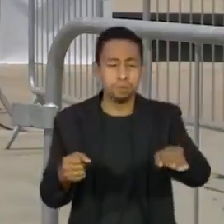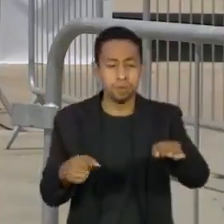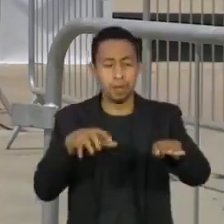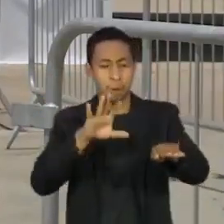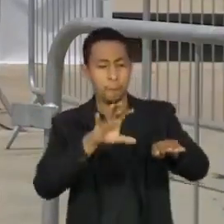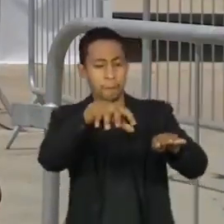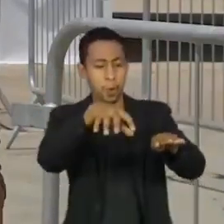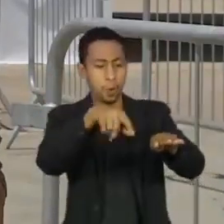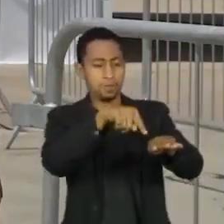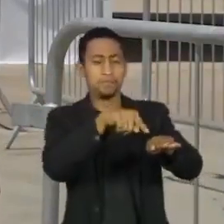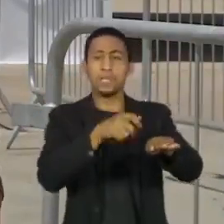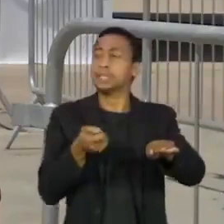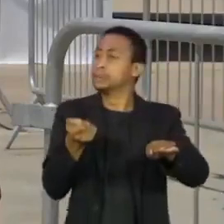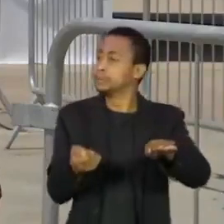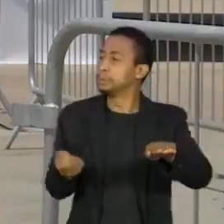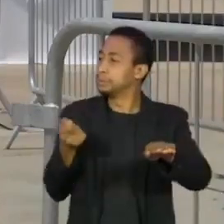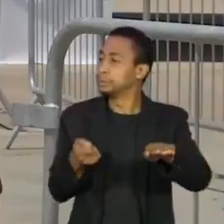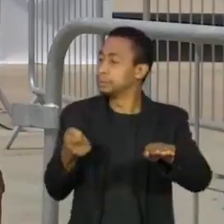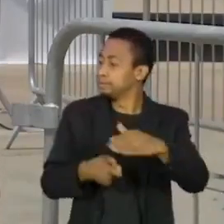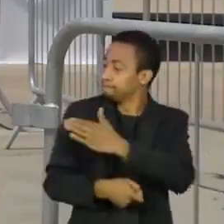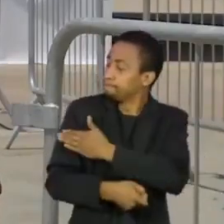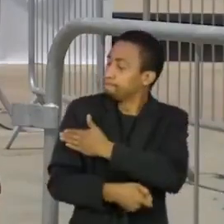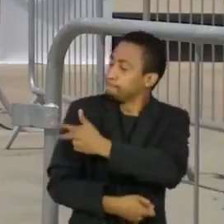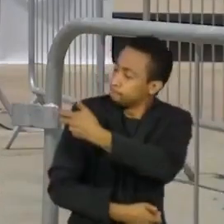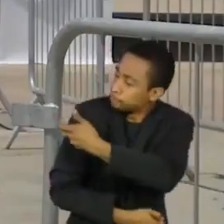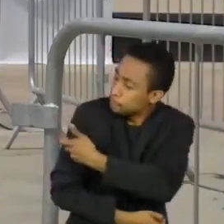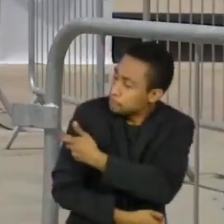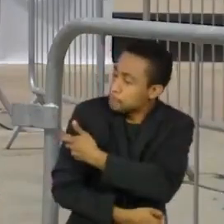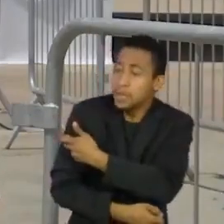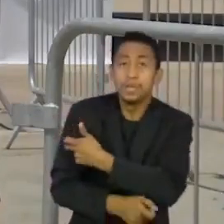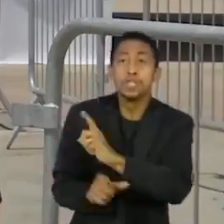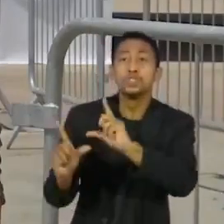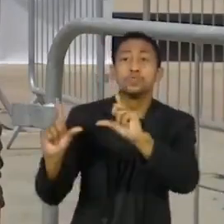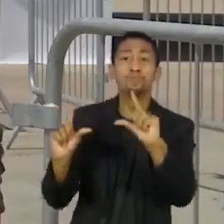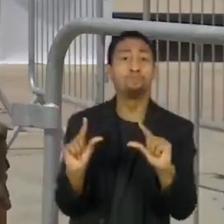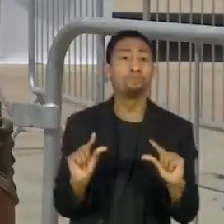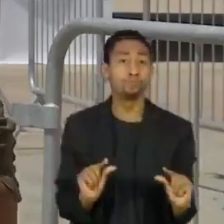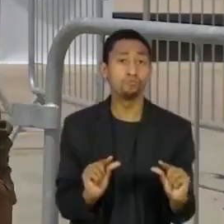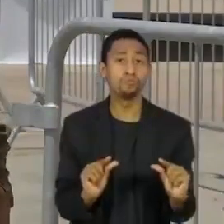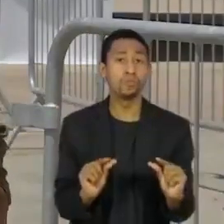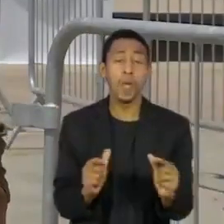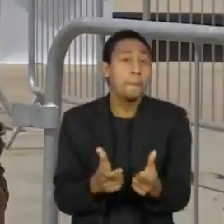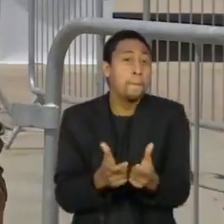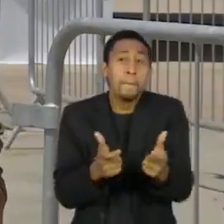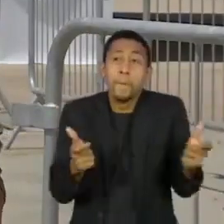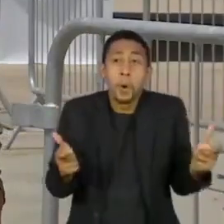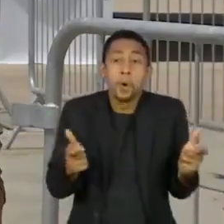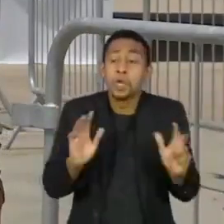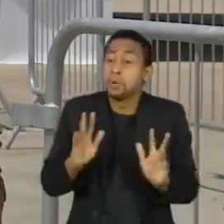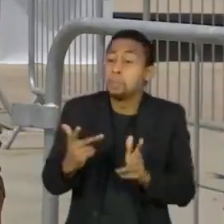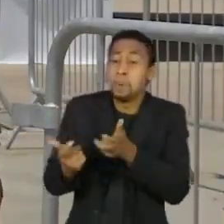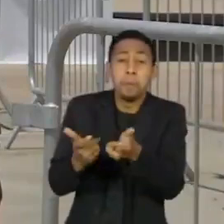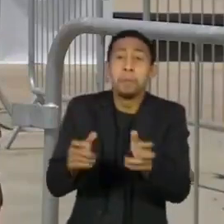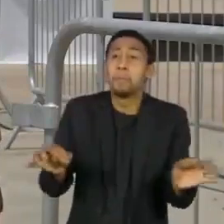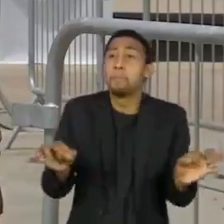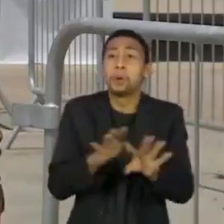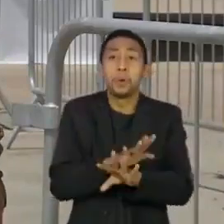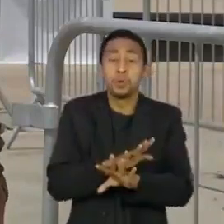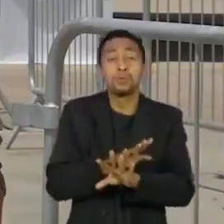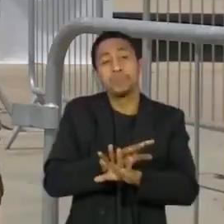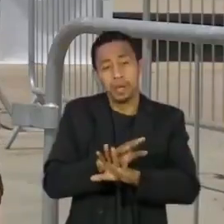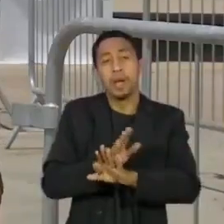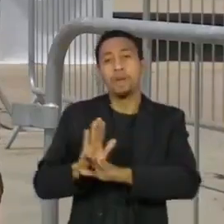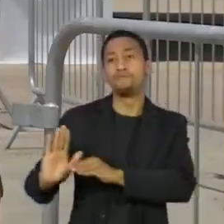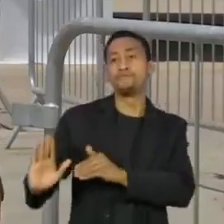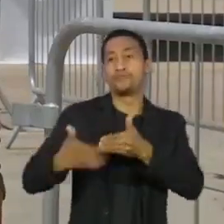72 e 74 anos já foi vacinado aqui na cidade de São Paulo. Justamente por isso, os drive-thrus serão desativados só até o próximo sábado, quando aí